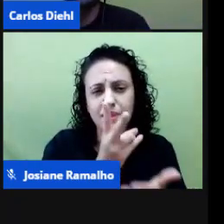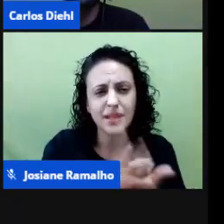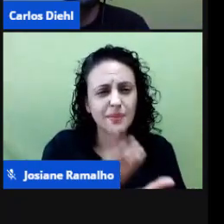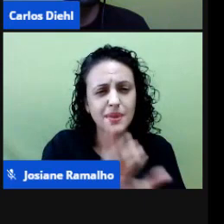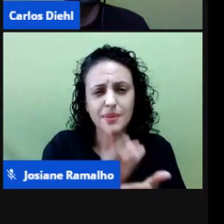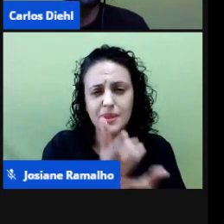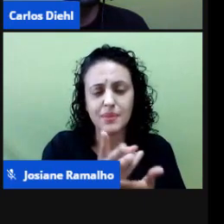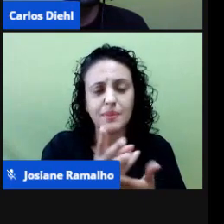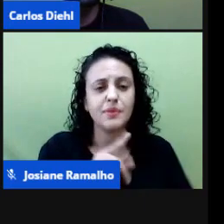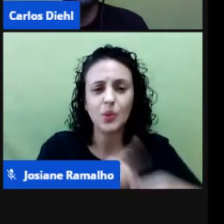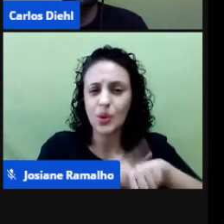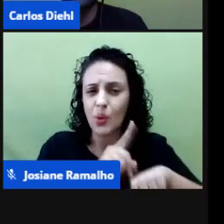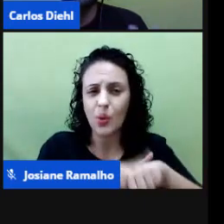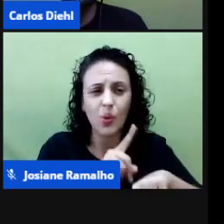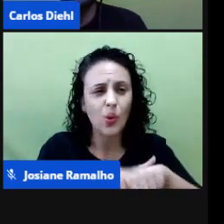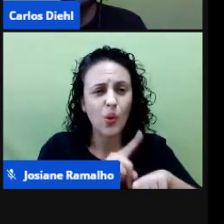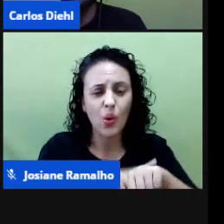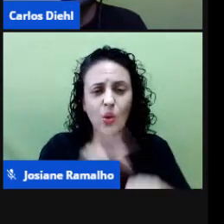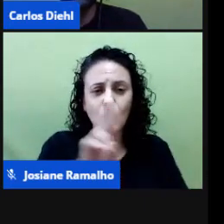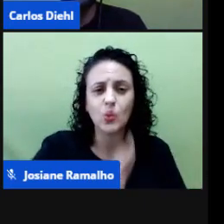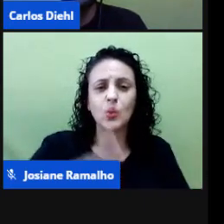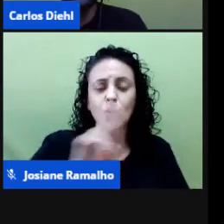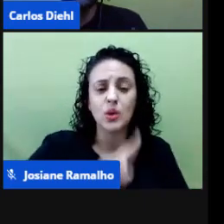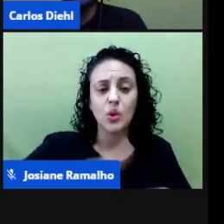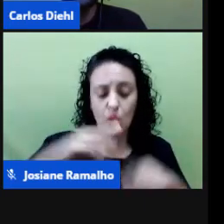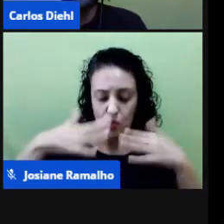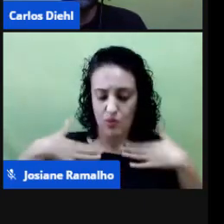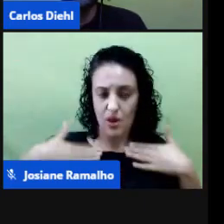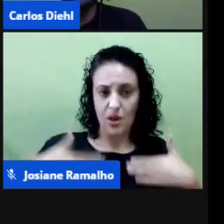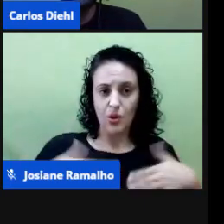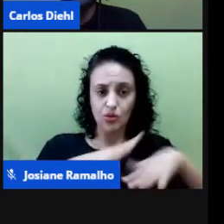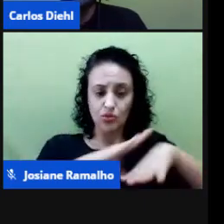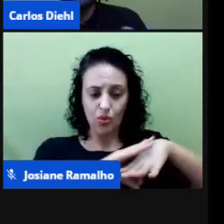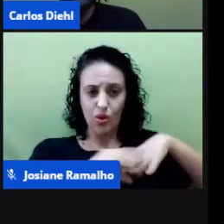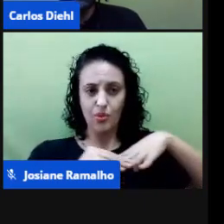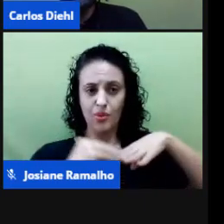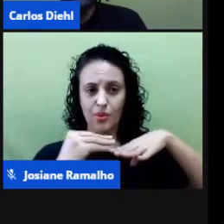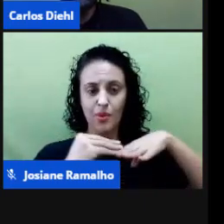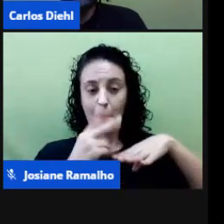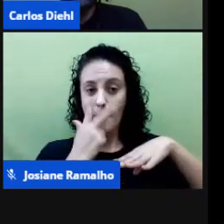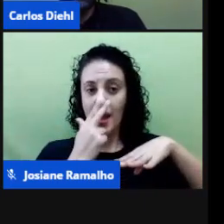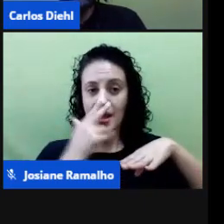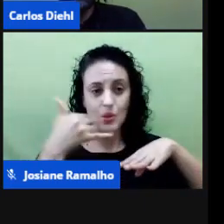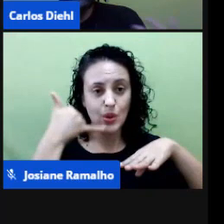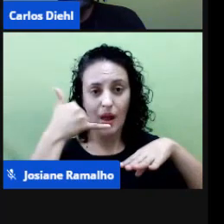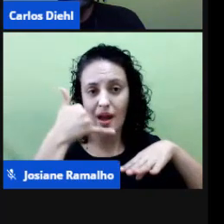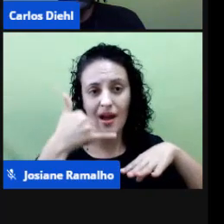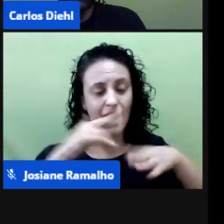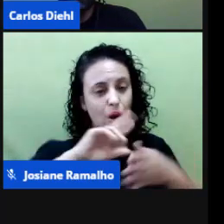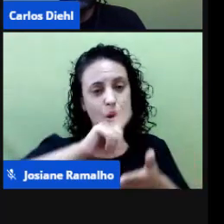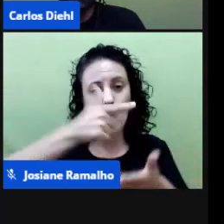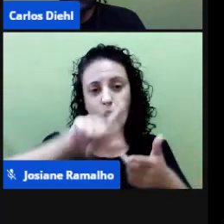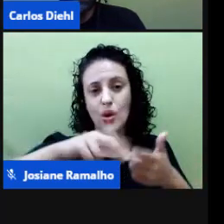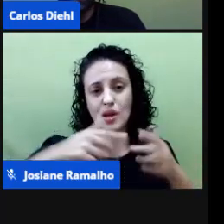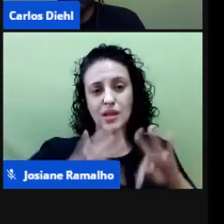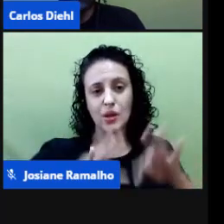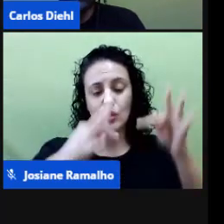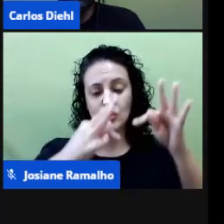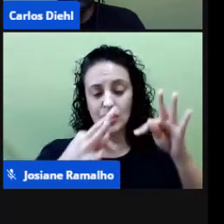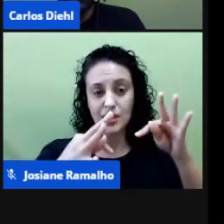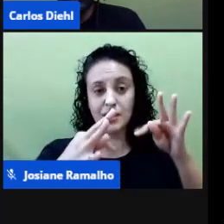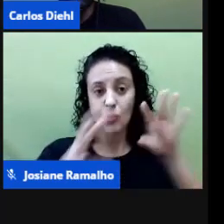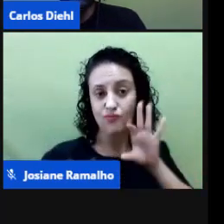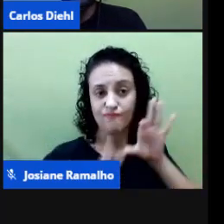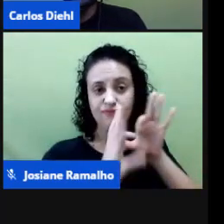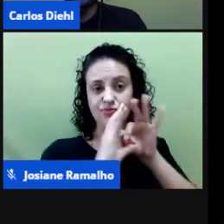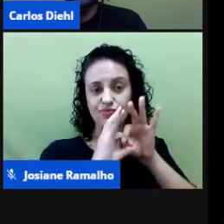dado que reafirma essa questão da gramática do audiovisual que a gente conhece. Sim, e as tecnologias elas ampliaram